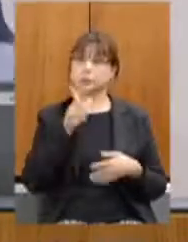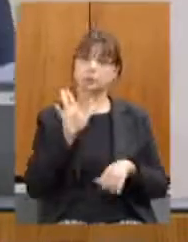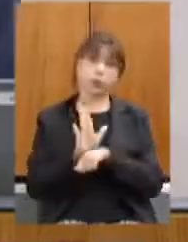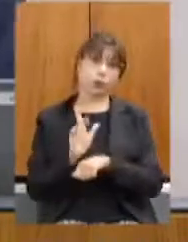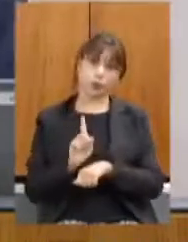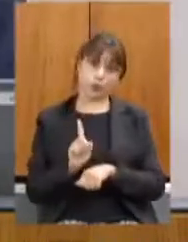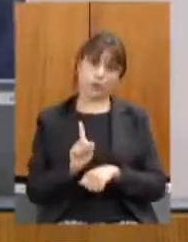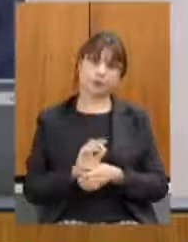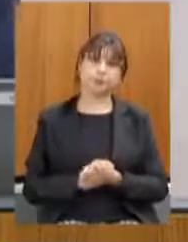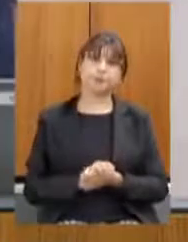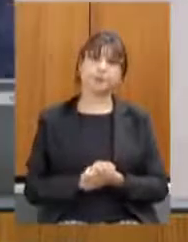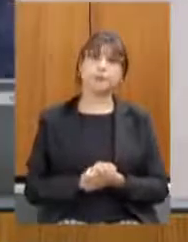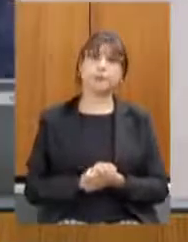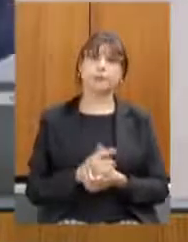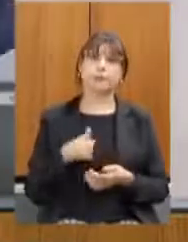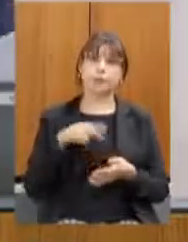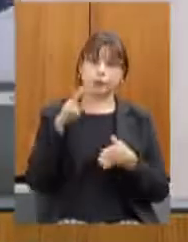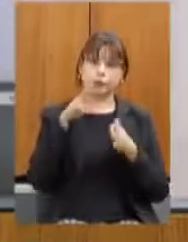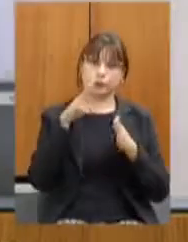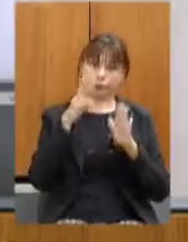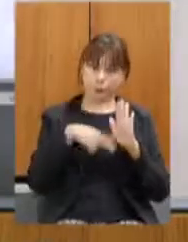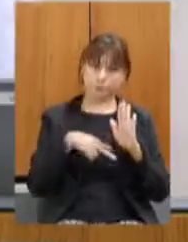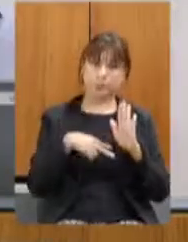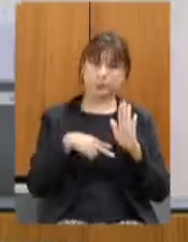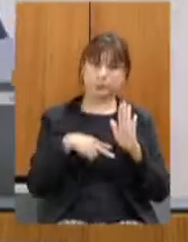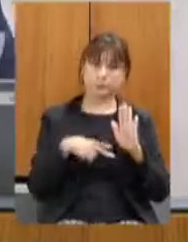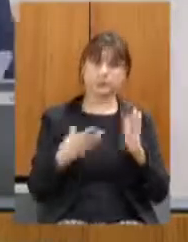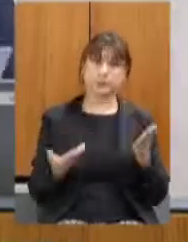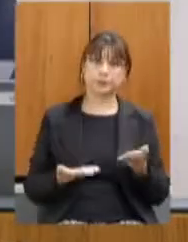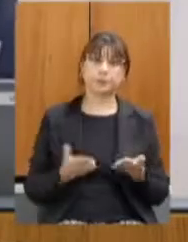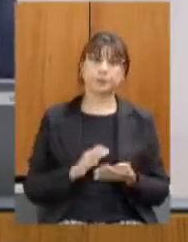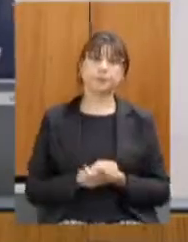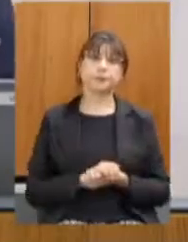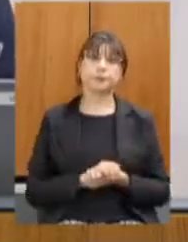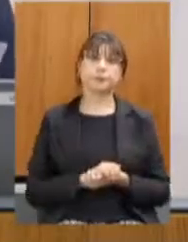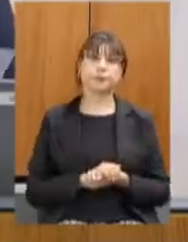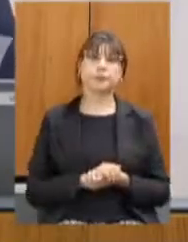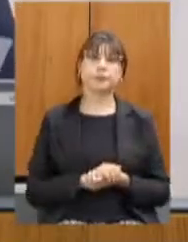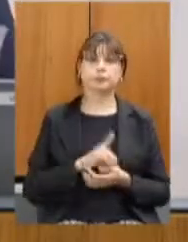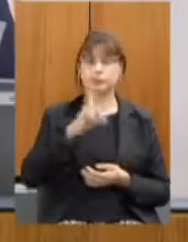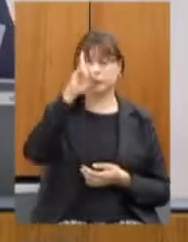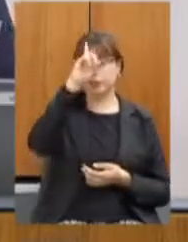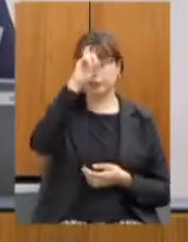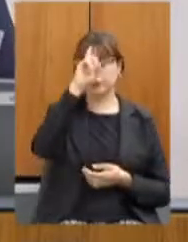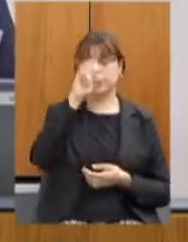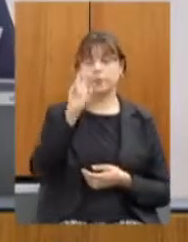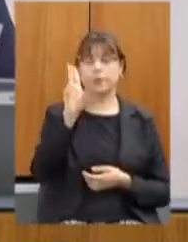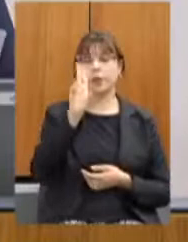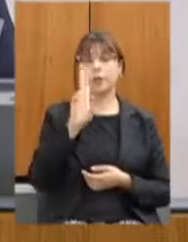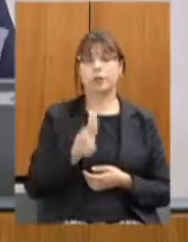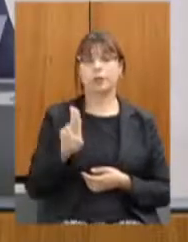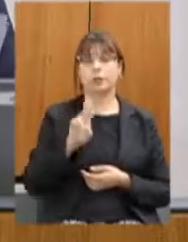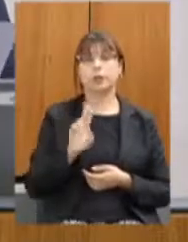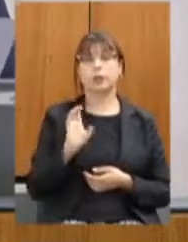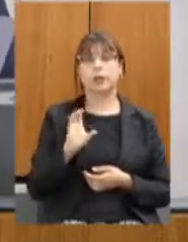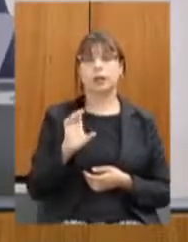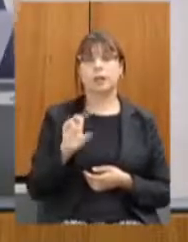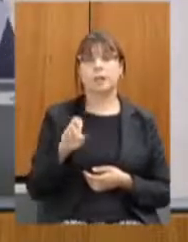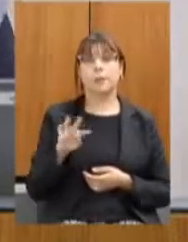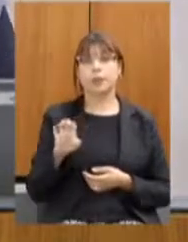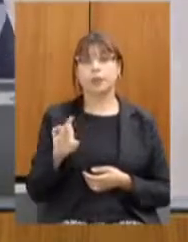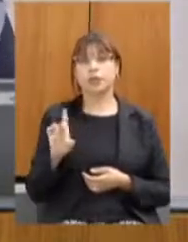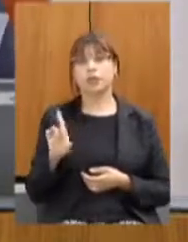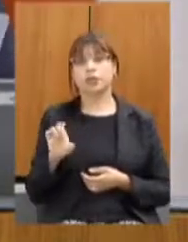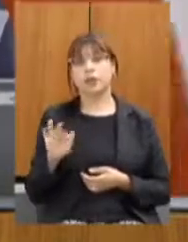ajudá-lo eu falei essa a seguinte leitura o Hospital Universitário Clemente faria se integra a